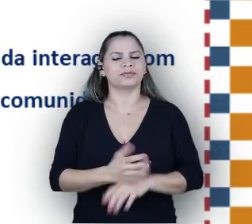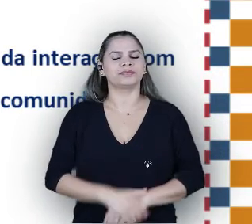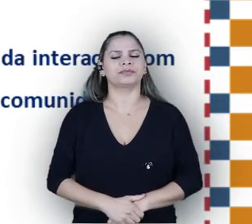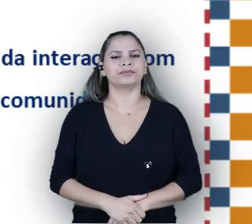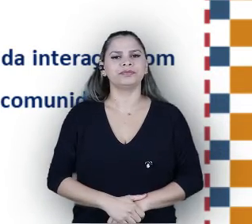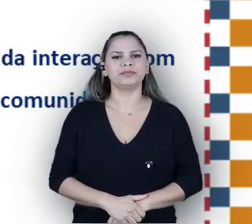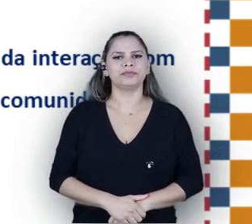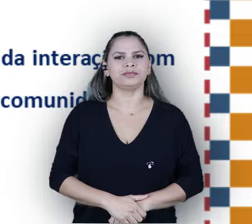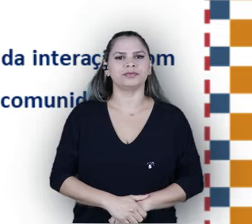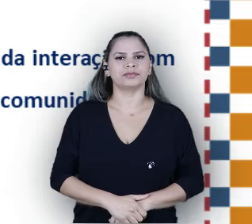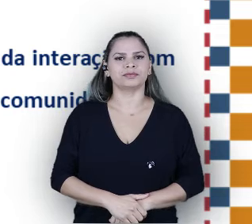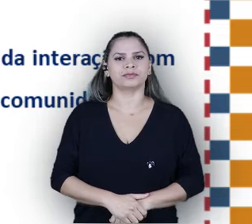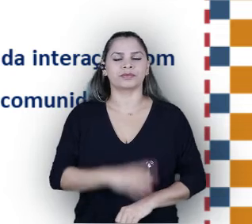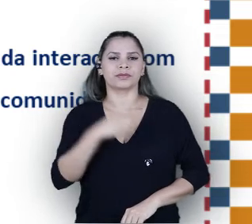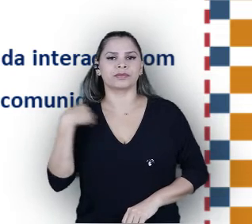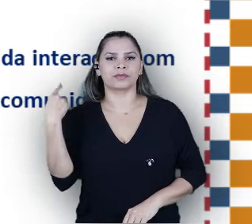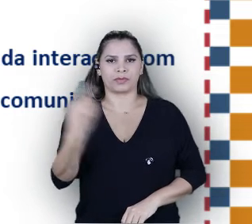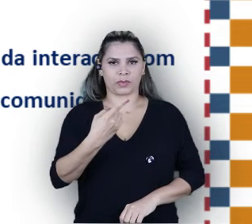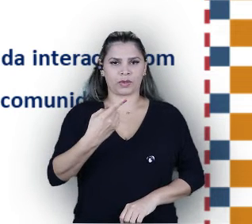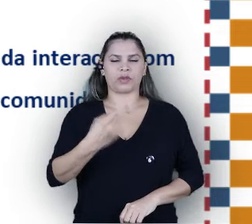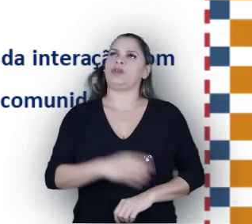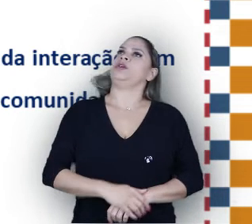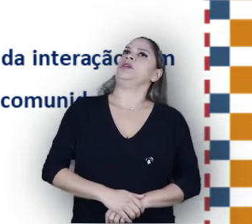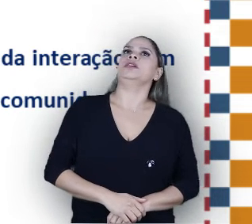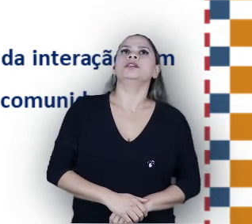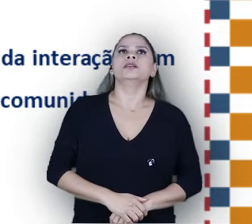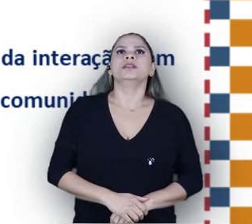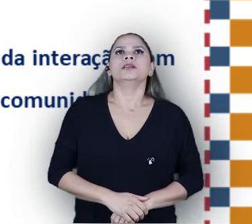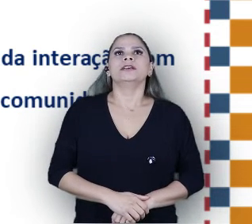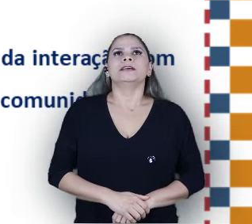leitura de diferentes textos de outras áreas.